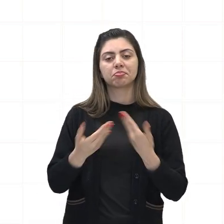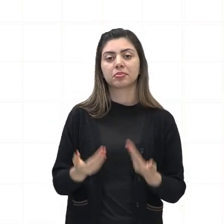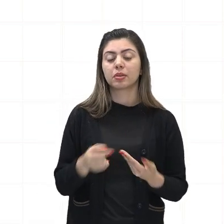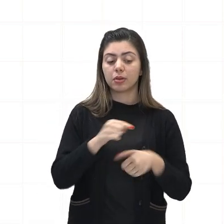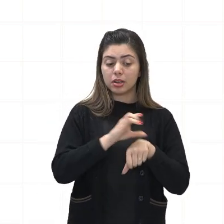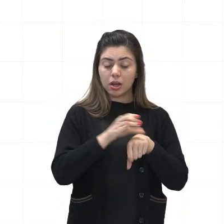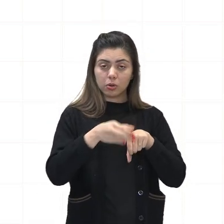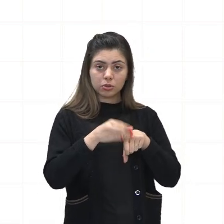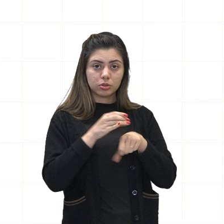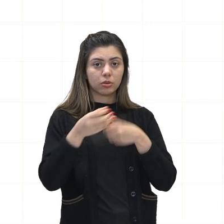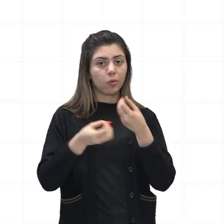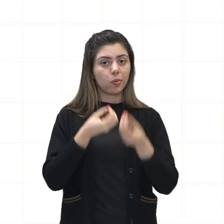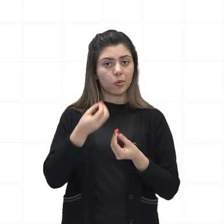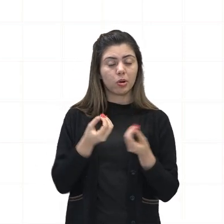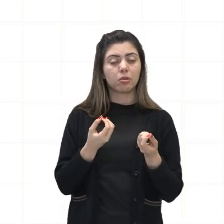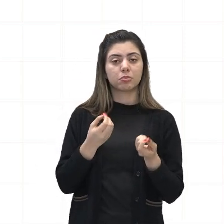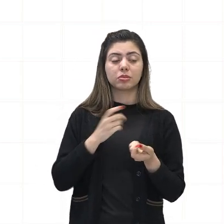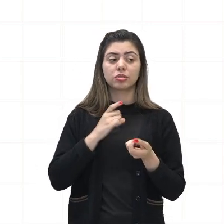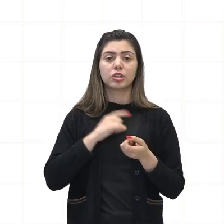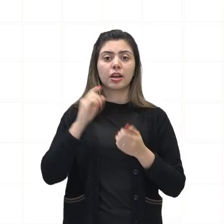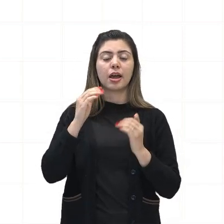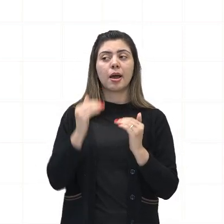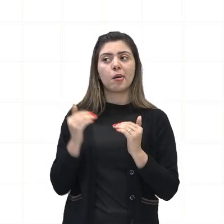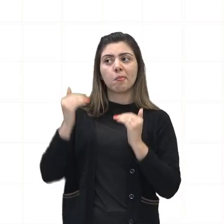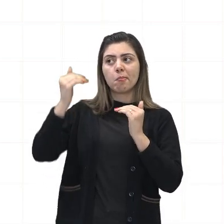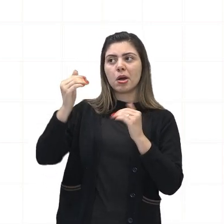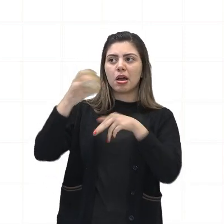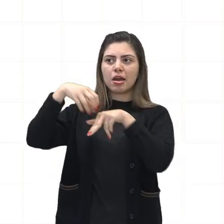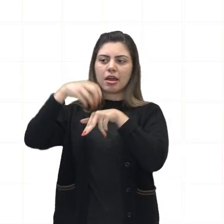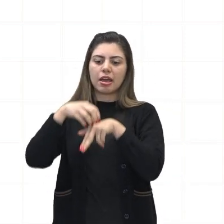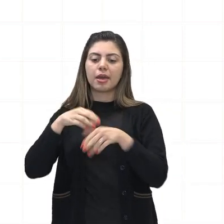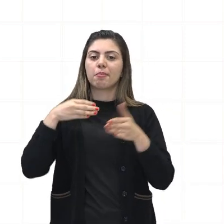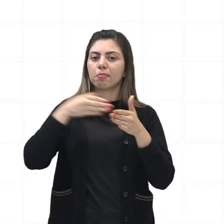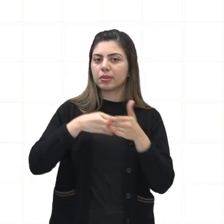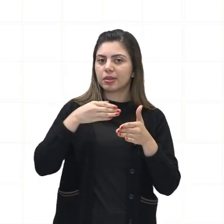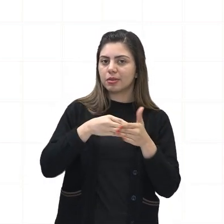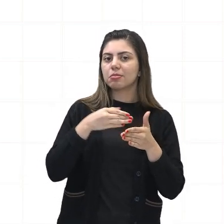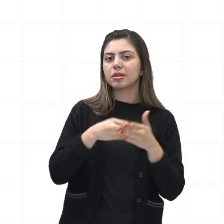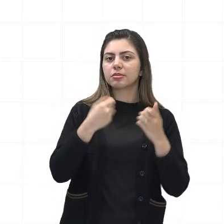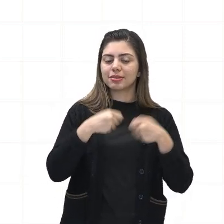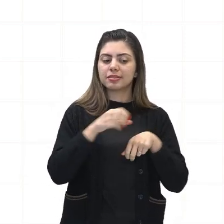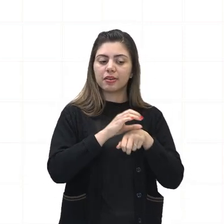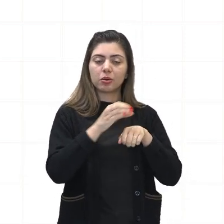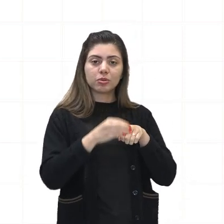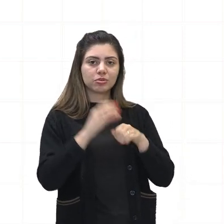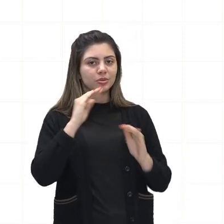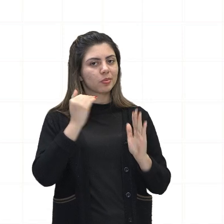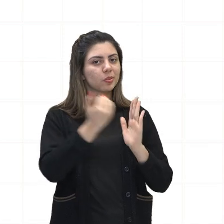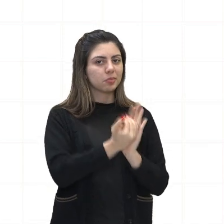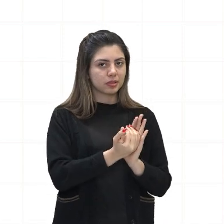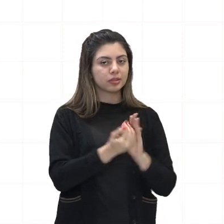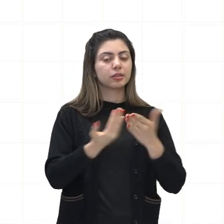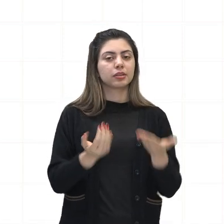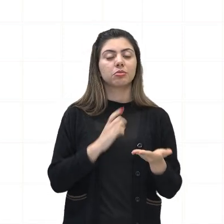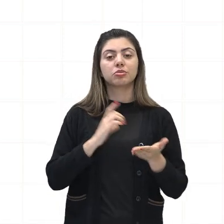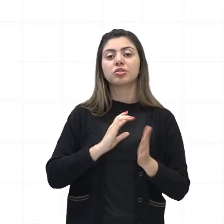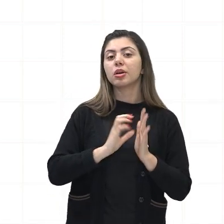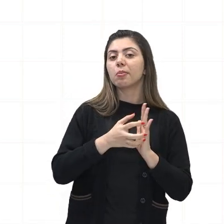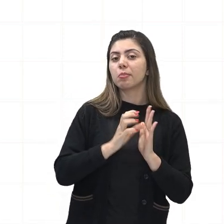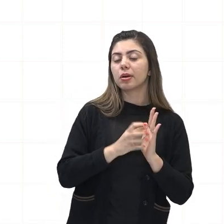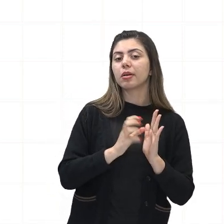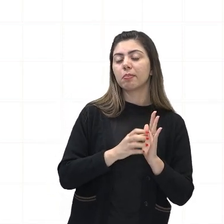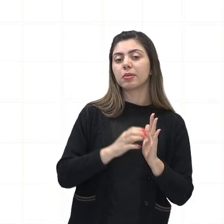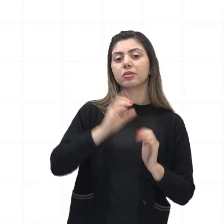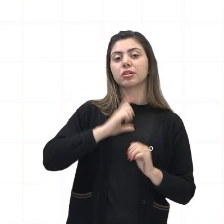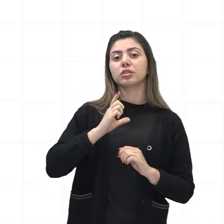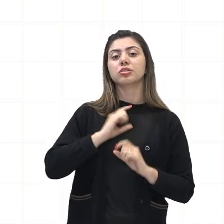mesma Constituição limitava os poderes desse monarca e colocava ali o parlamento, através principalmente